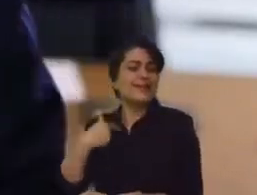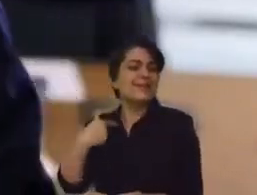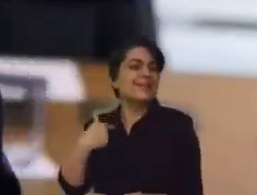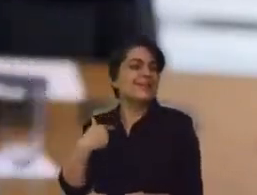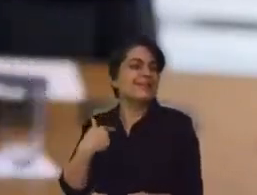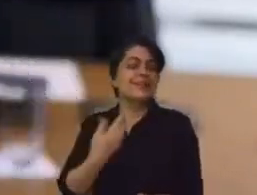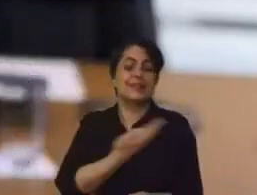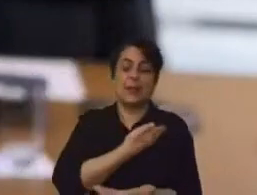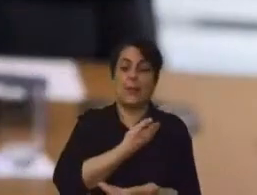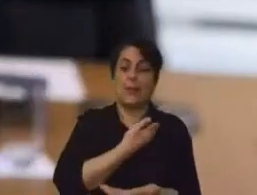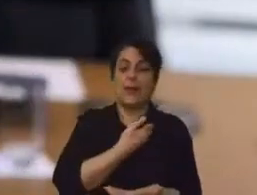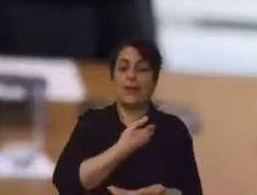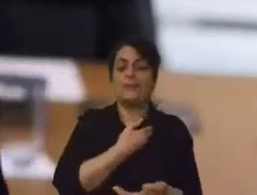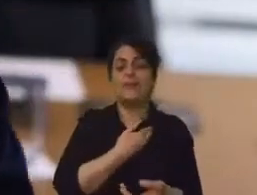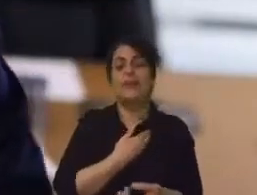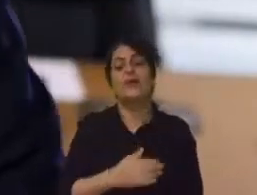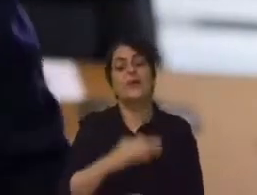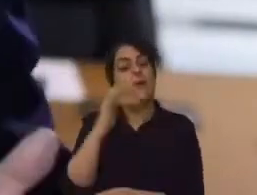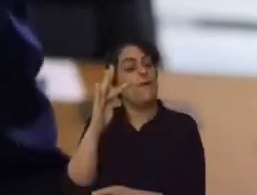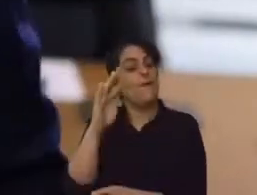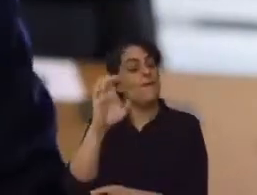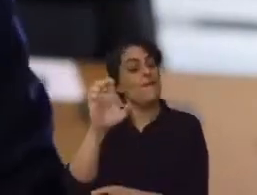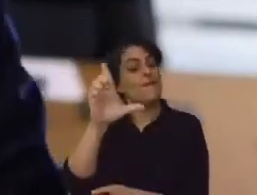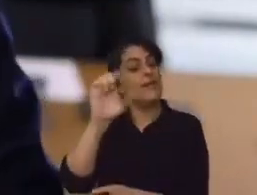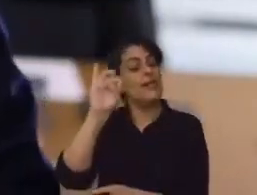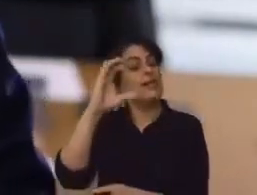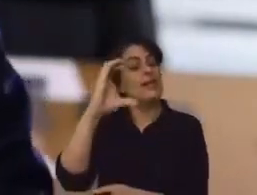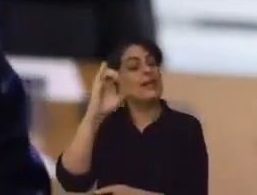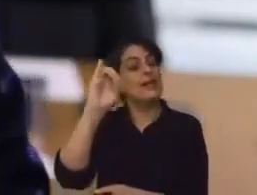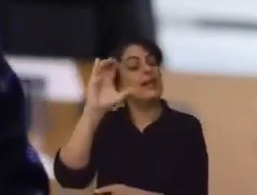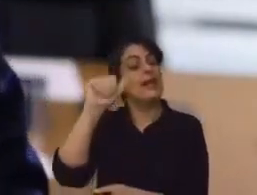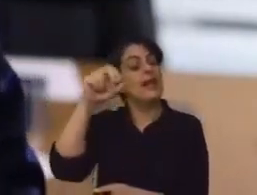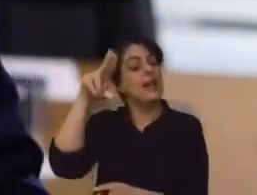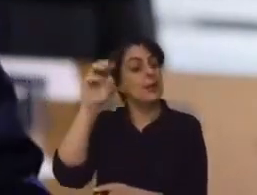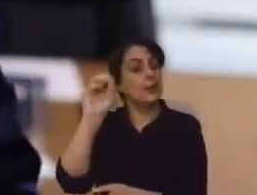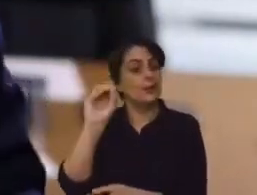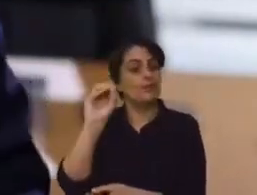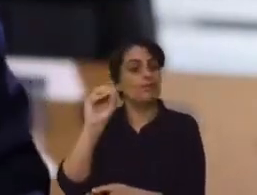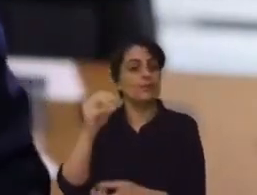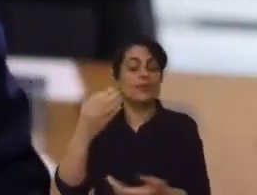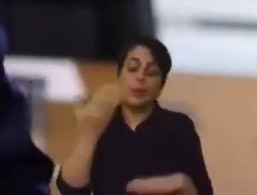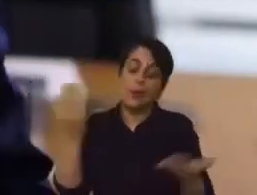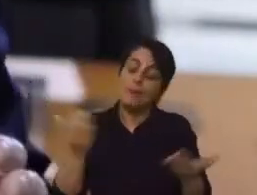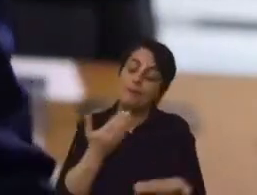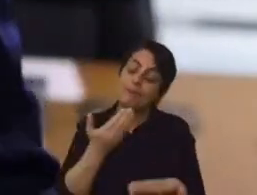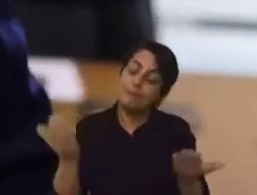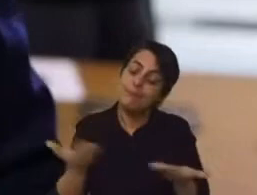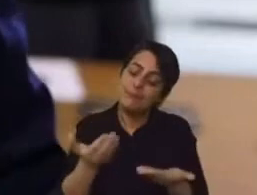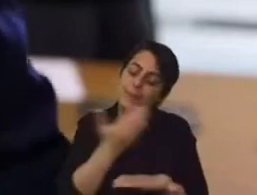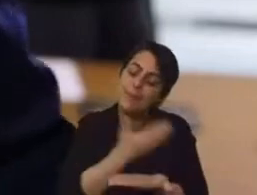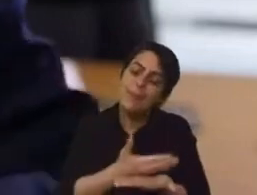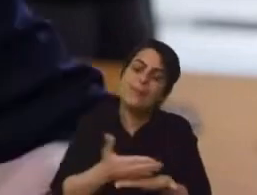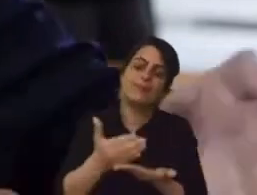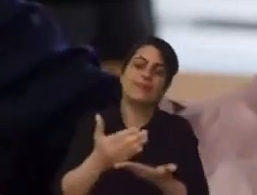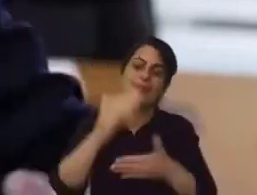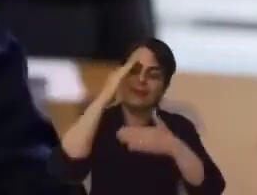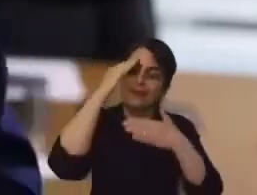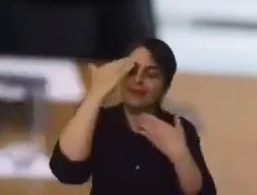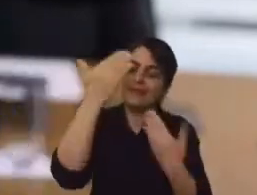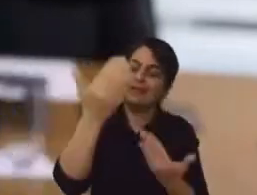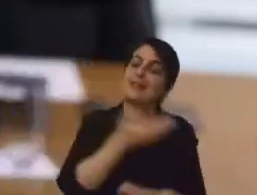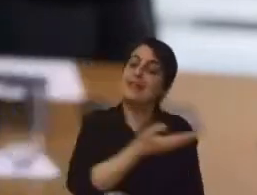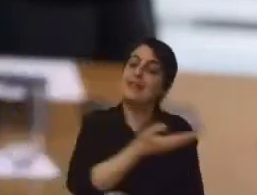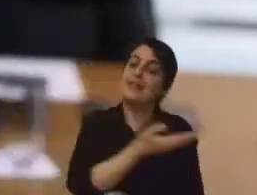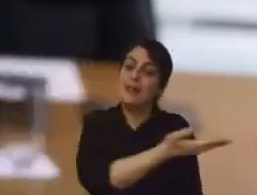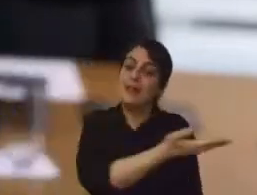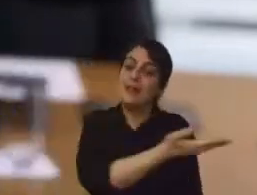Eu quero começar a minha fala, o companheiro Sérgio, agradecendo a vocês, todos os companheiros do IAPOC